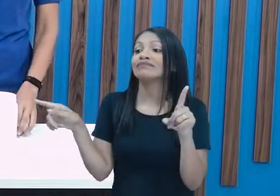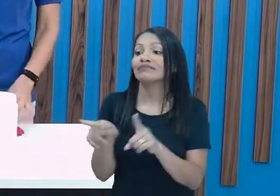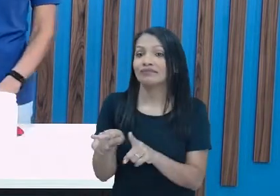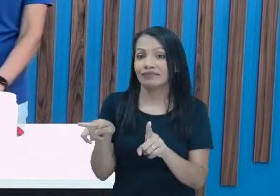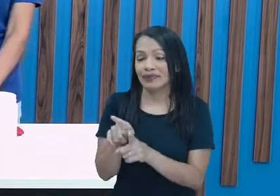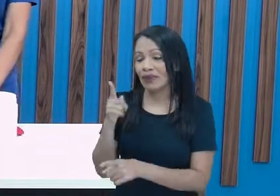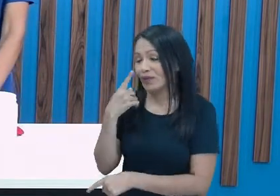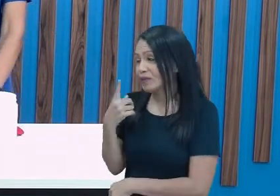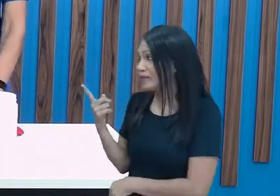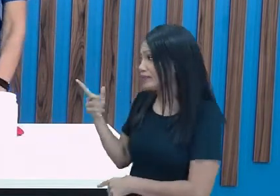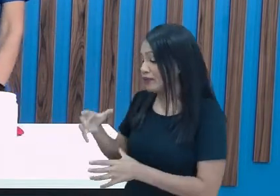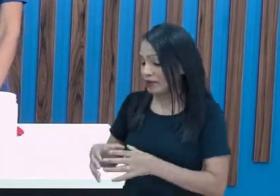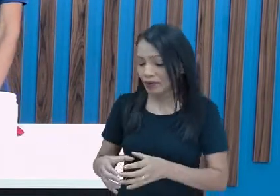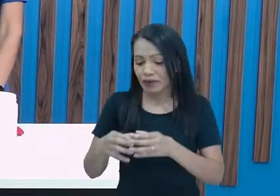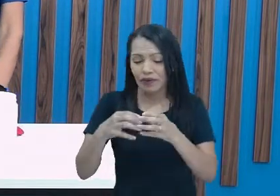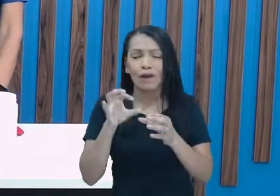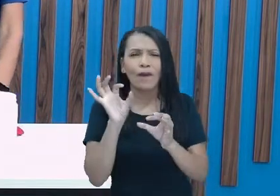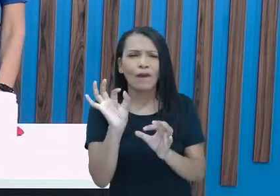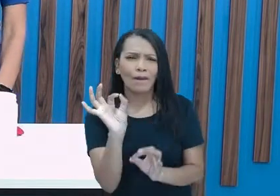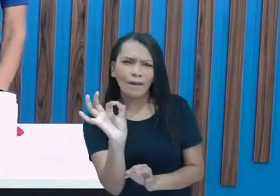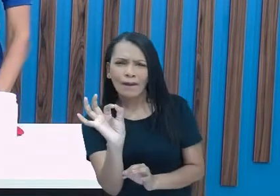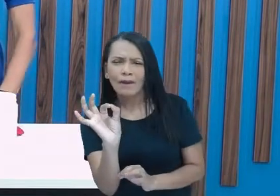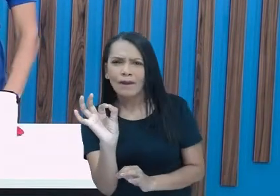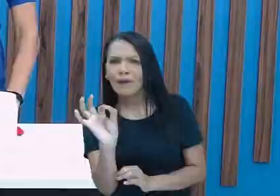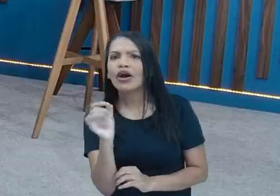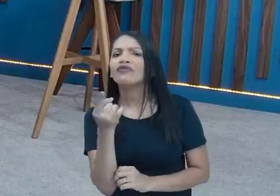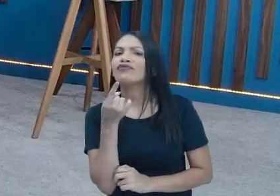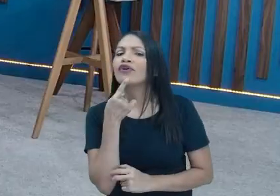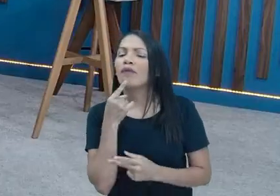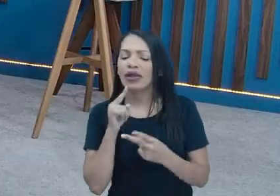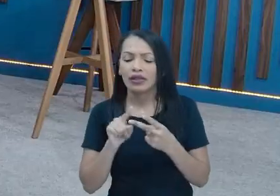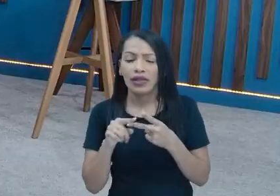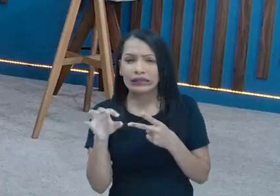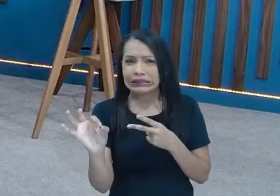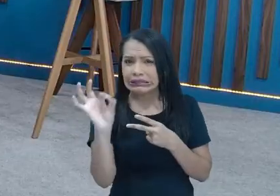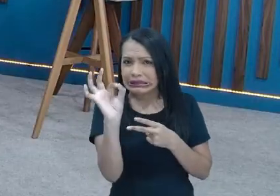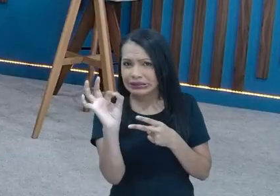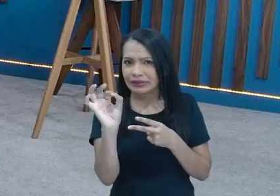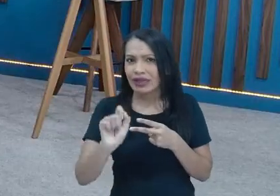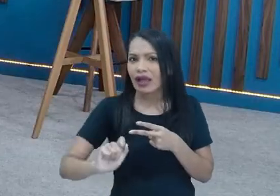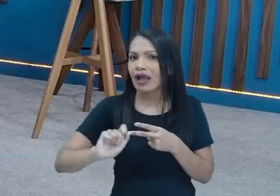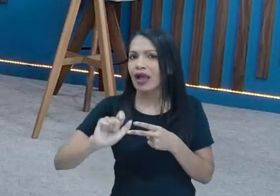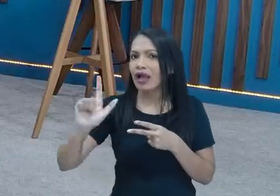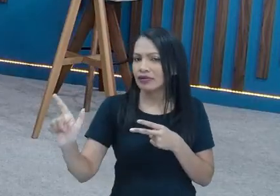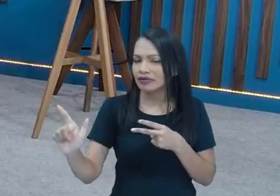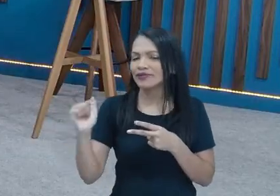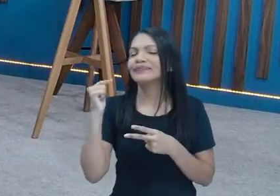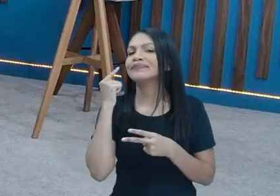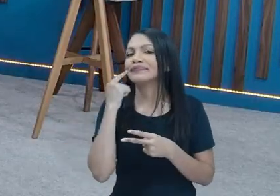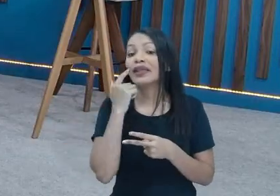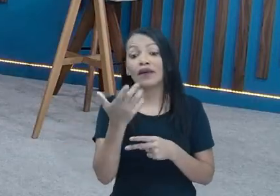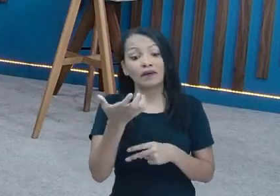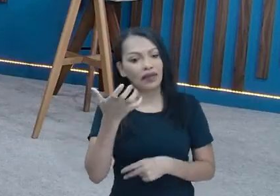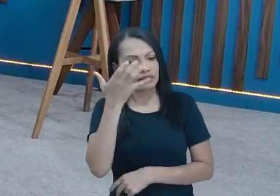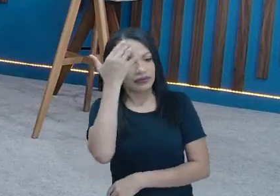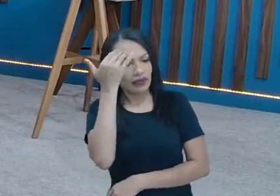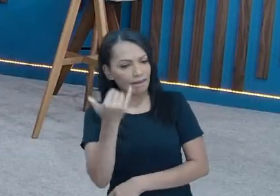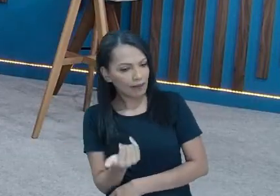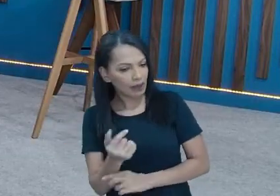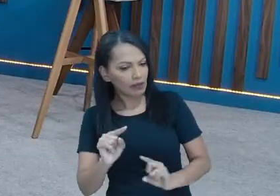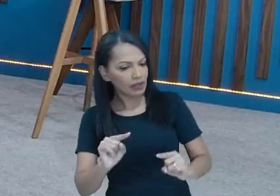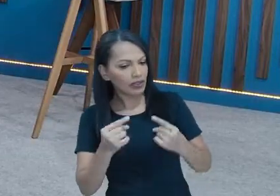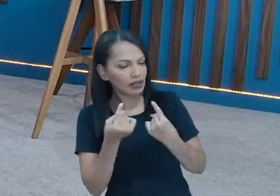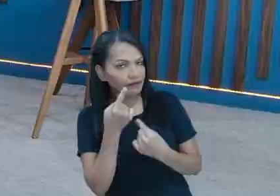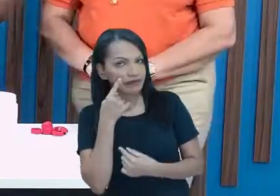Tampinhas vermelhas e tampinhas azuis. Já estou chegando, tá que eu certo? quero saber qual é o desafio, professora Josi. O desafio é o